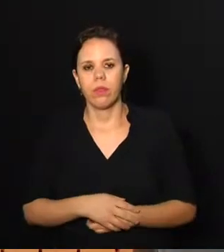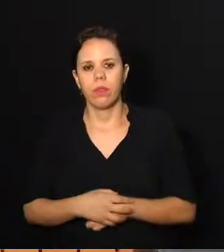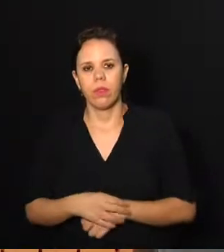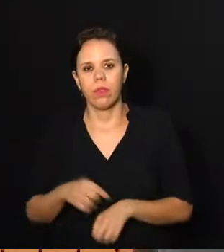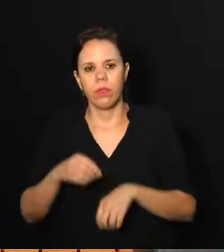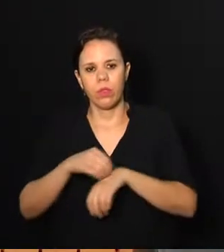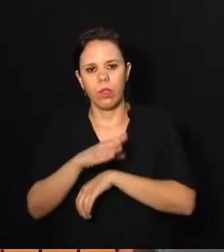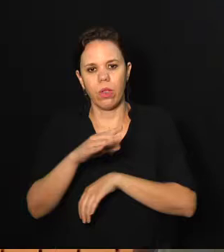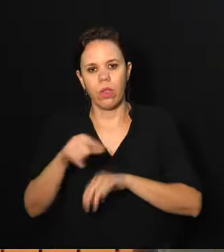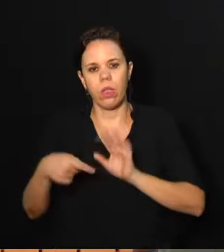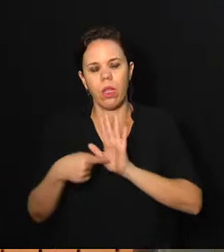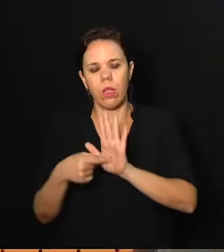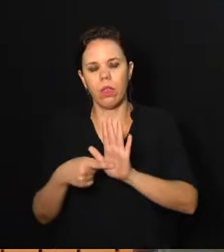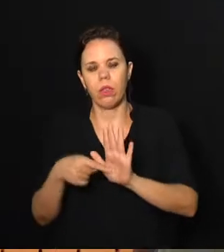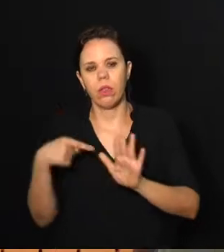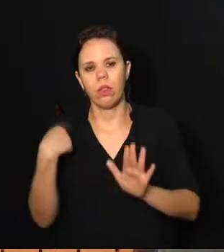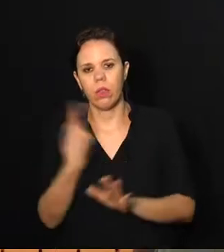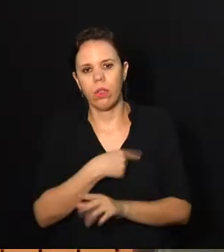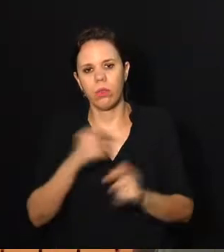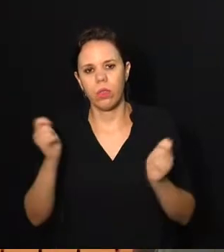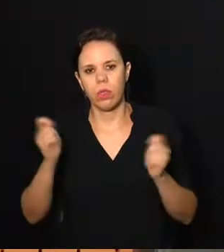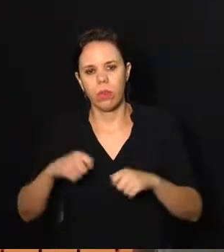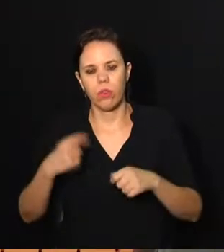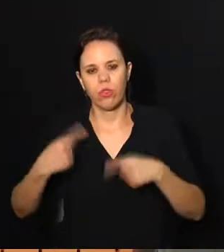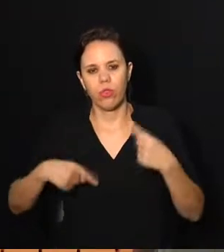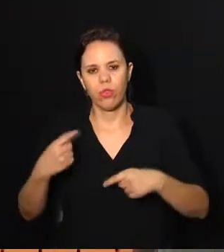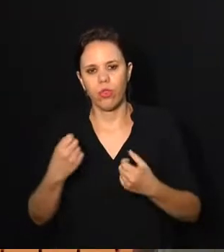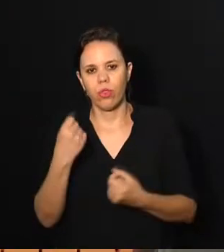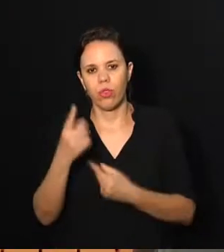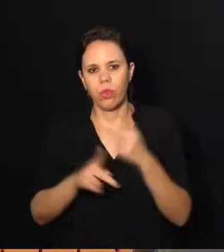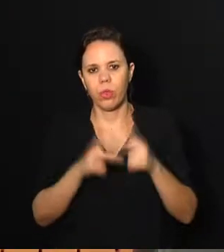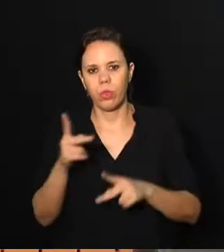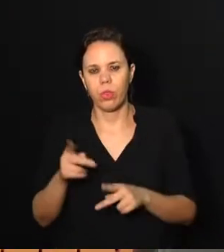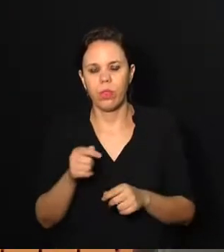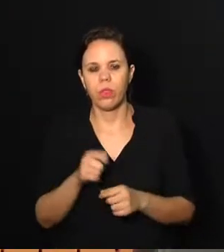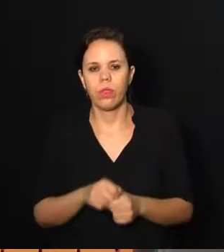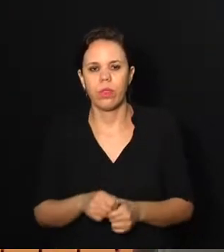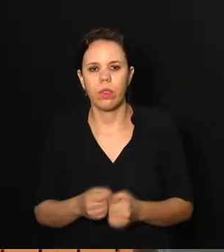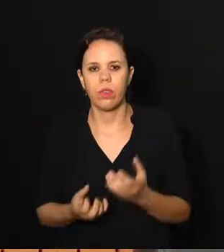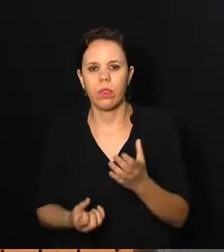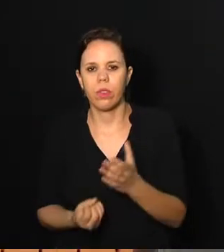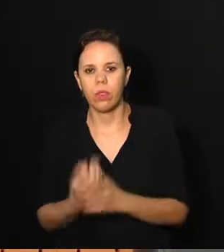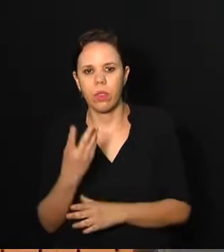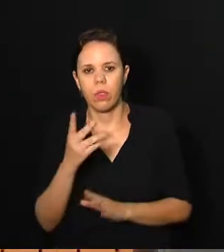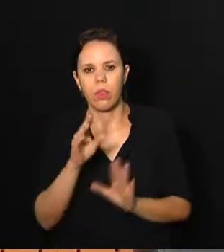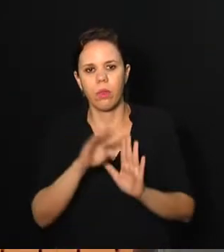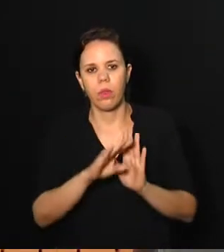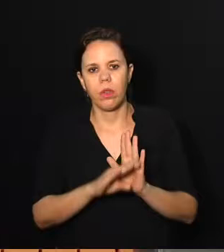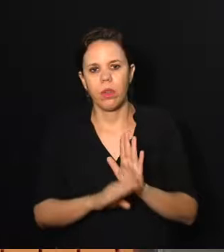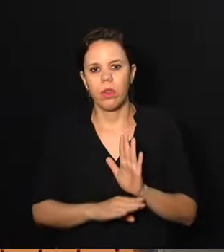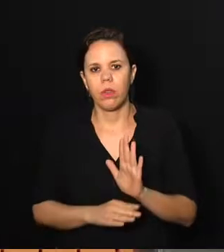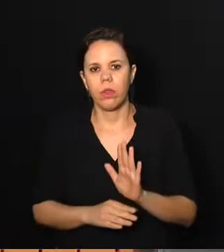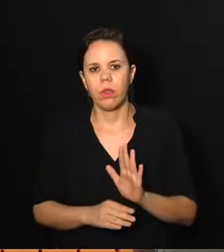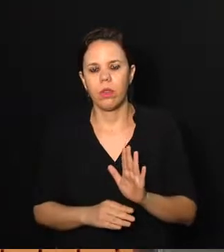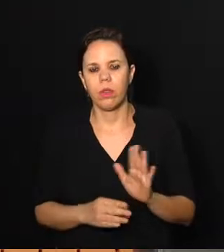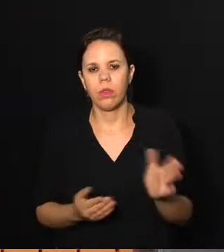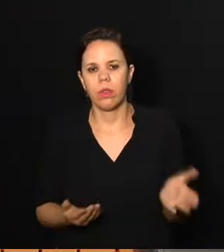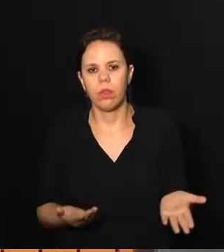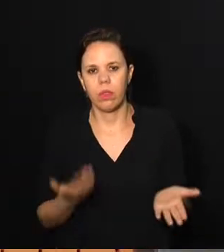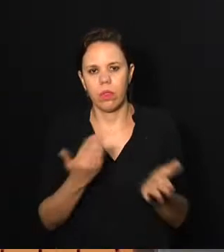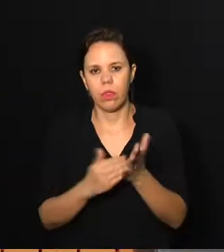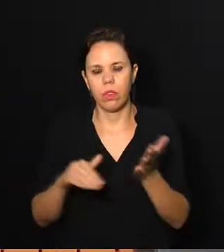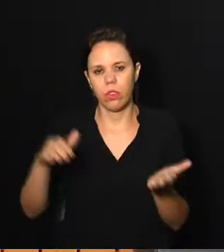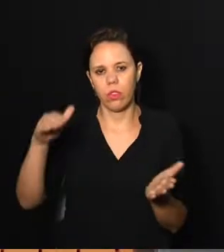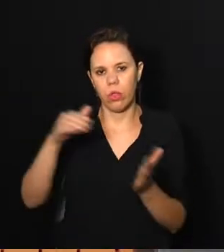gente pudesse discutir com algumas pessoas, que denomina aqui a criação do programa Creche